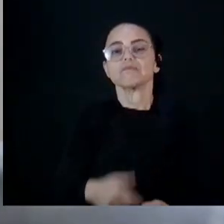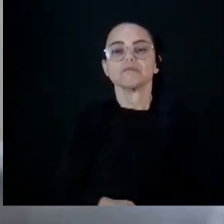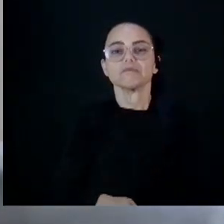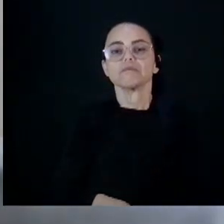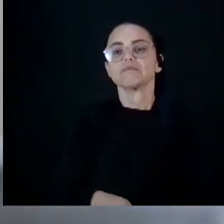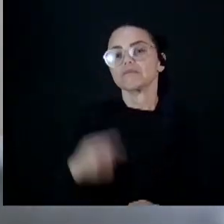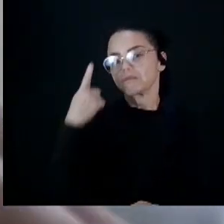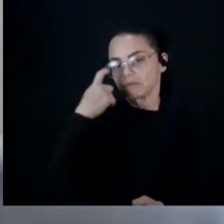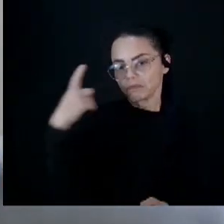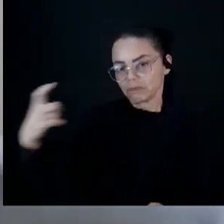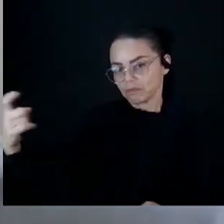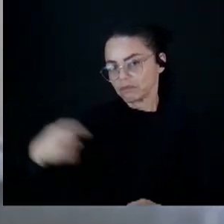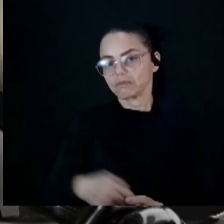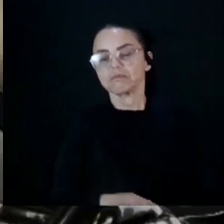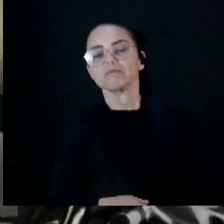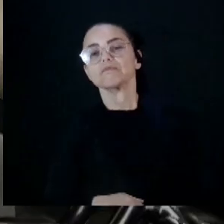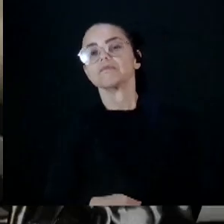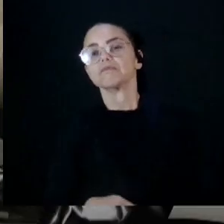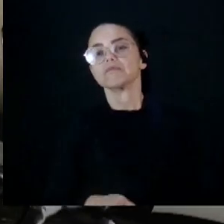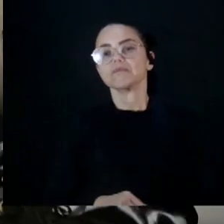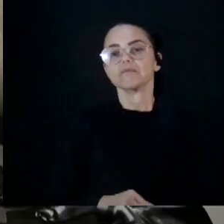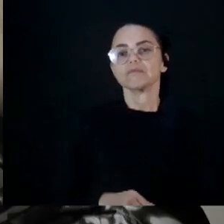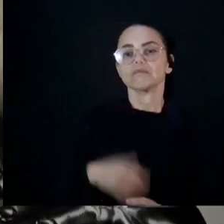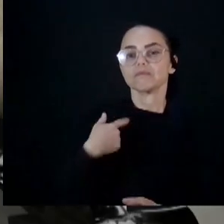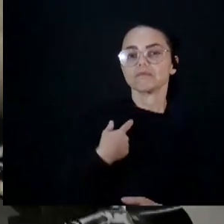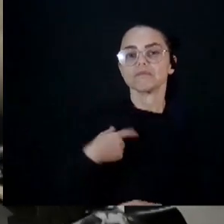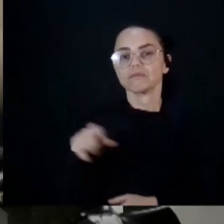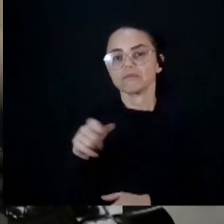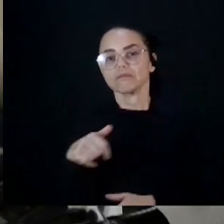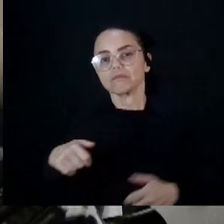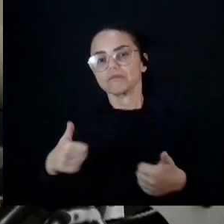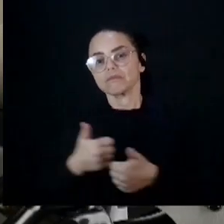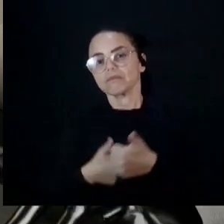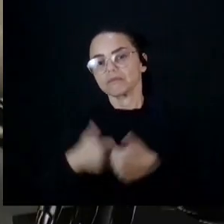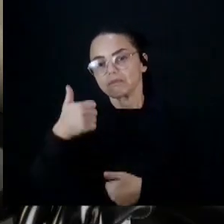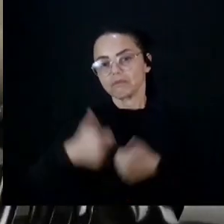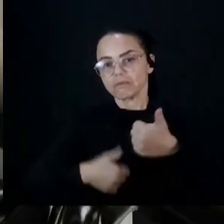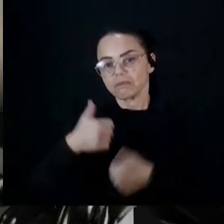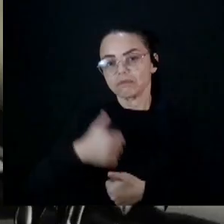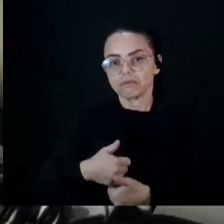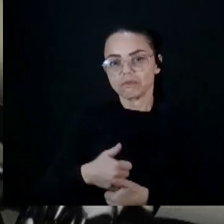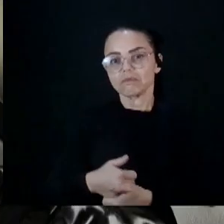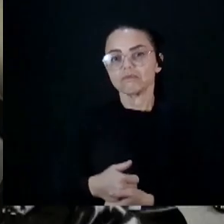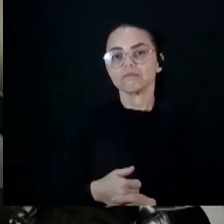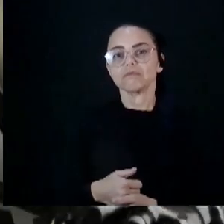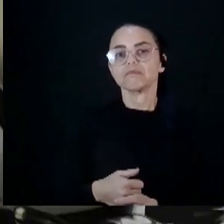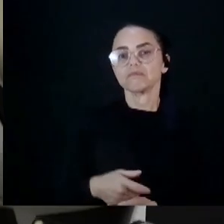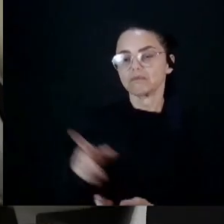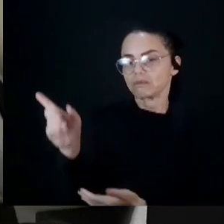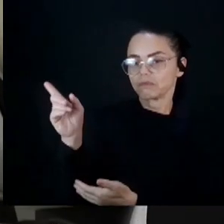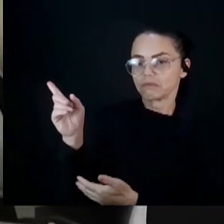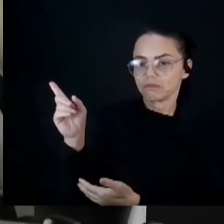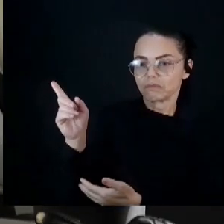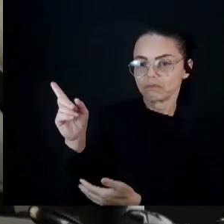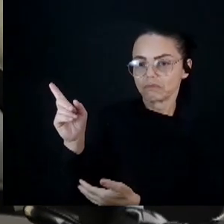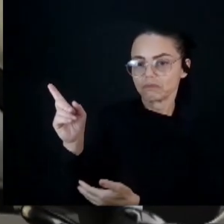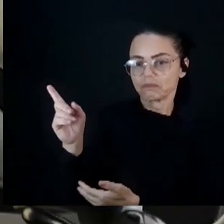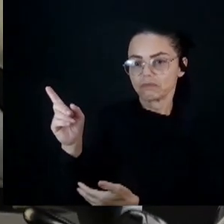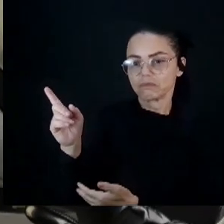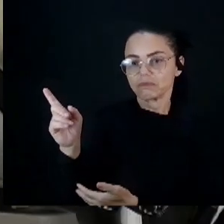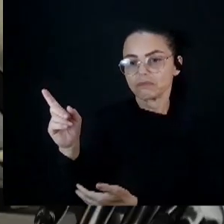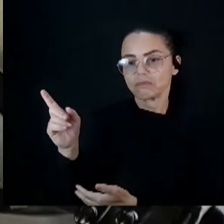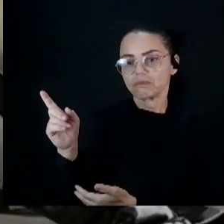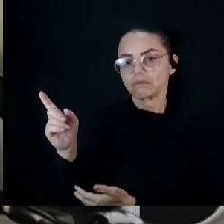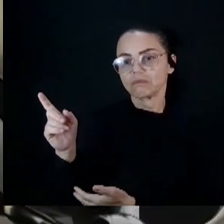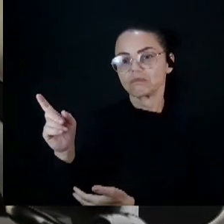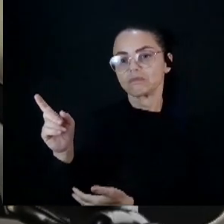interesse. Então, no caso do jogador de futebol, você percebe ali, né, posição do corpo, da coluna, do joelho, das pernas, das